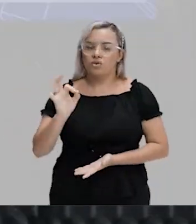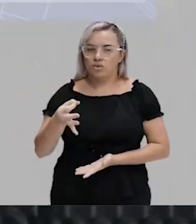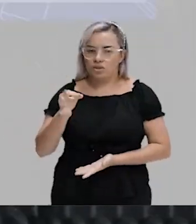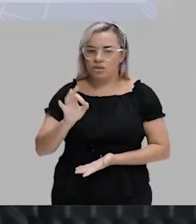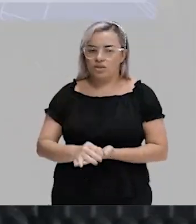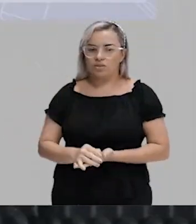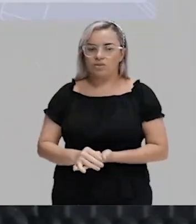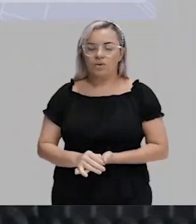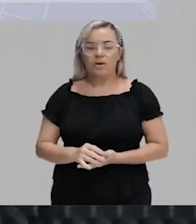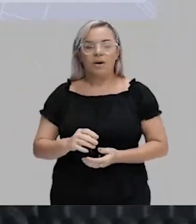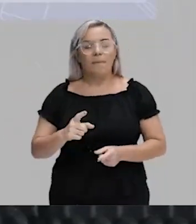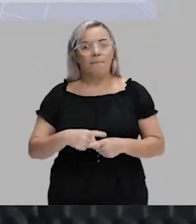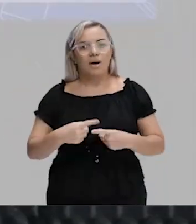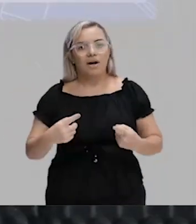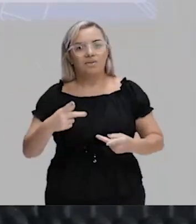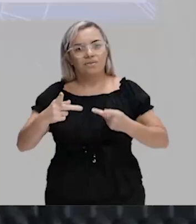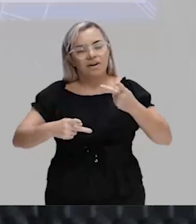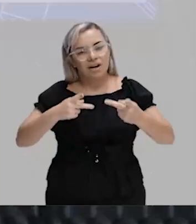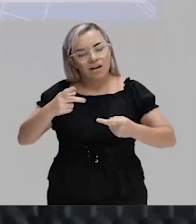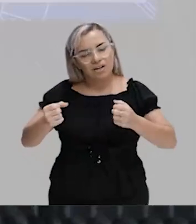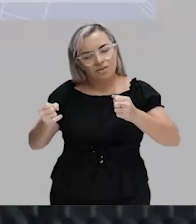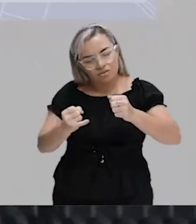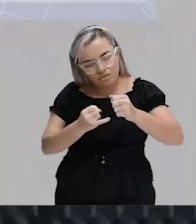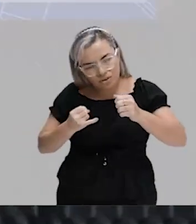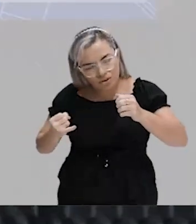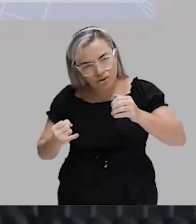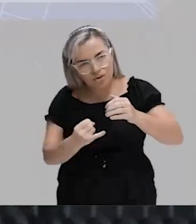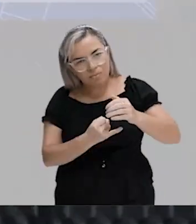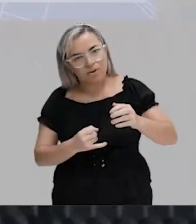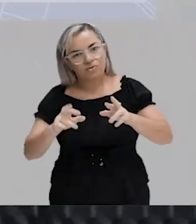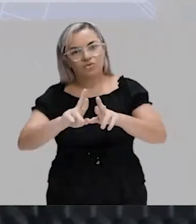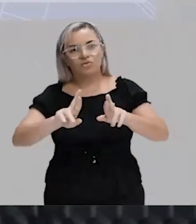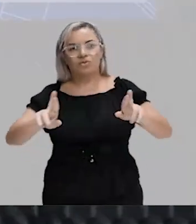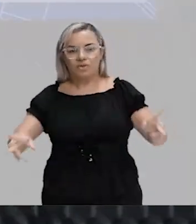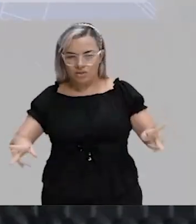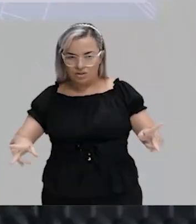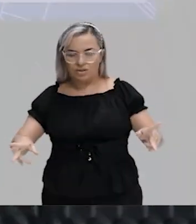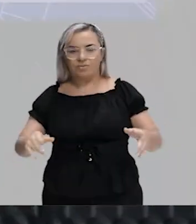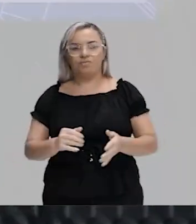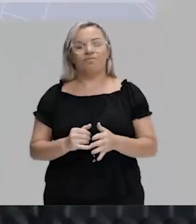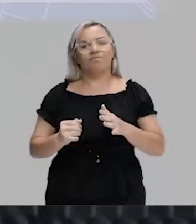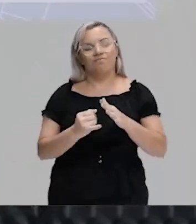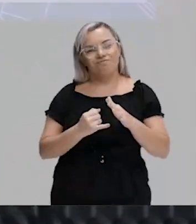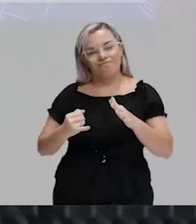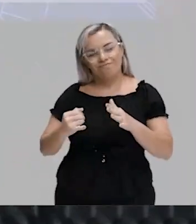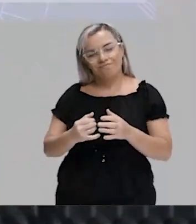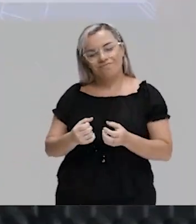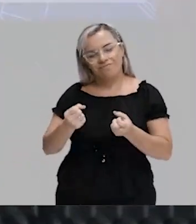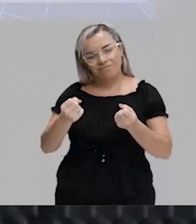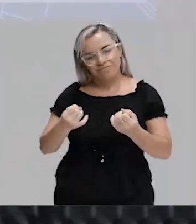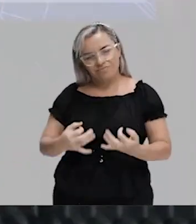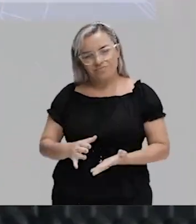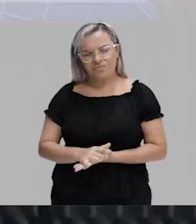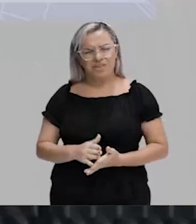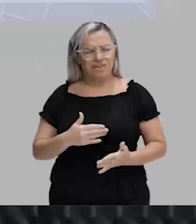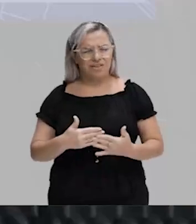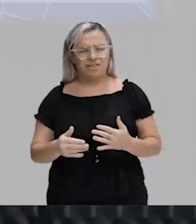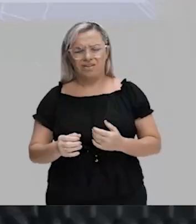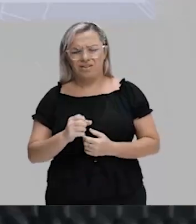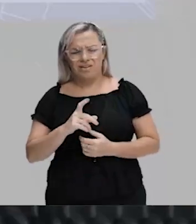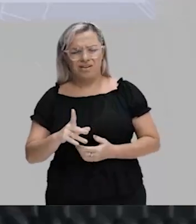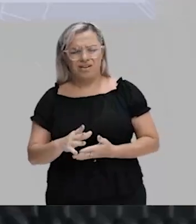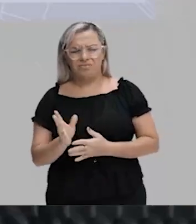turma? Então, é isso que ele está falando, que no nosso dia a dia, na nossa linguagem coloquial, ele diz: deixa disso. O